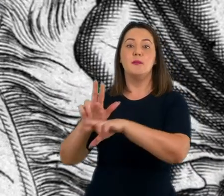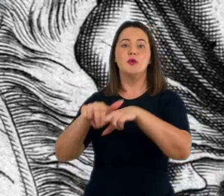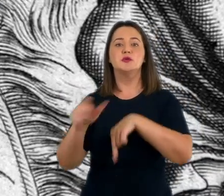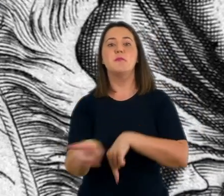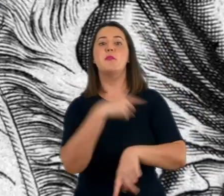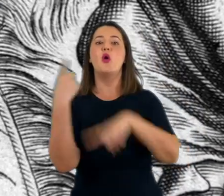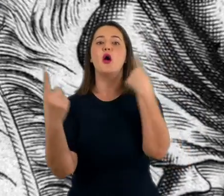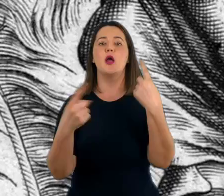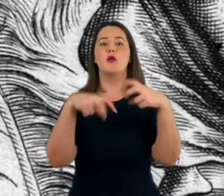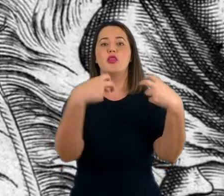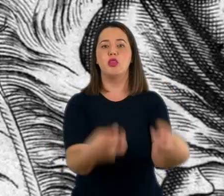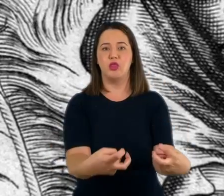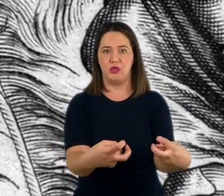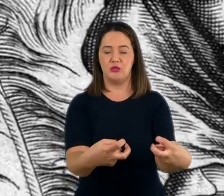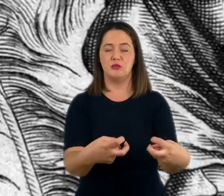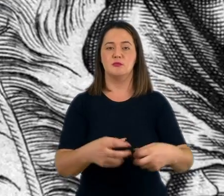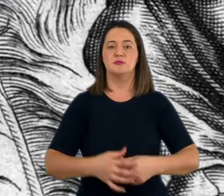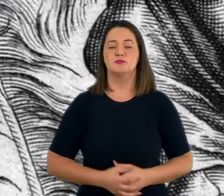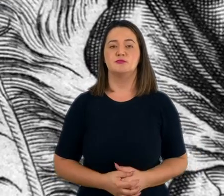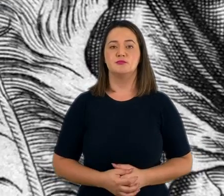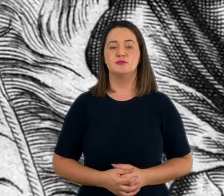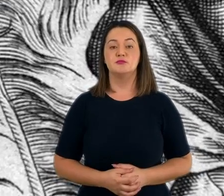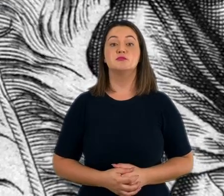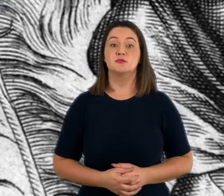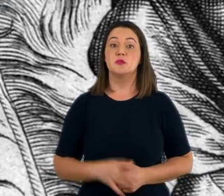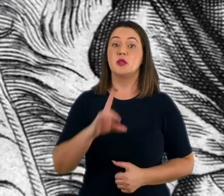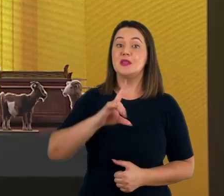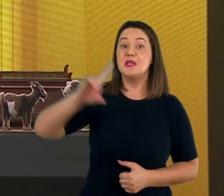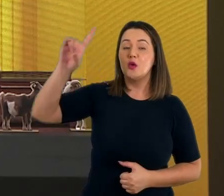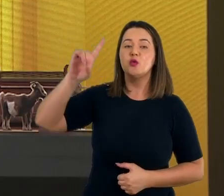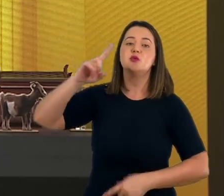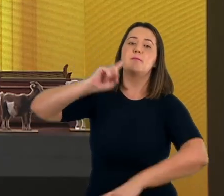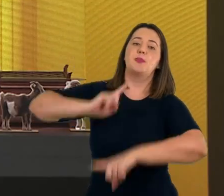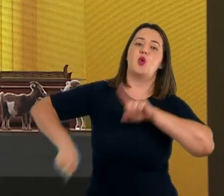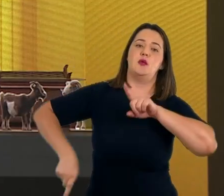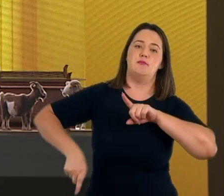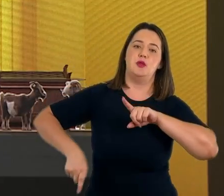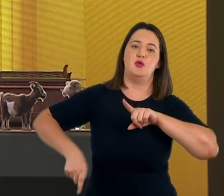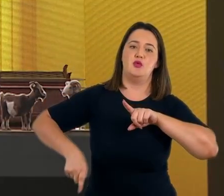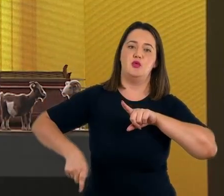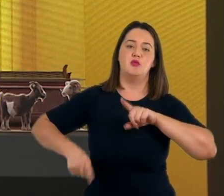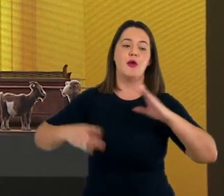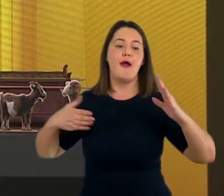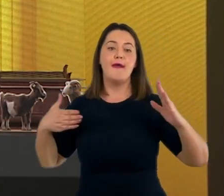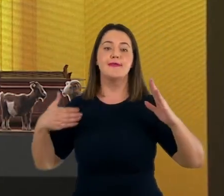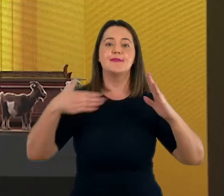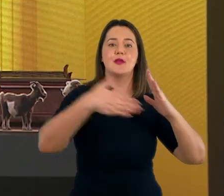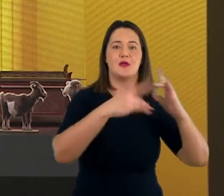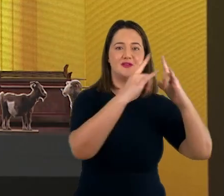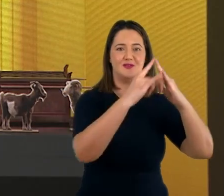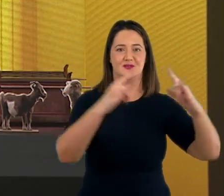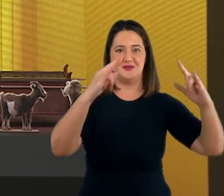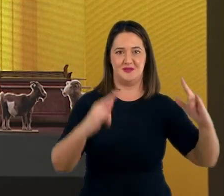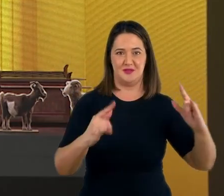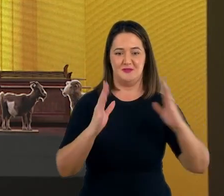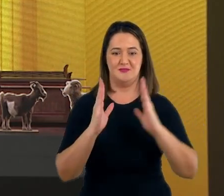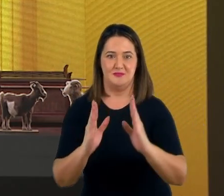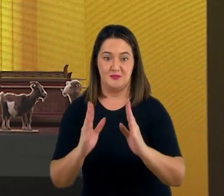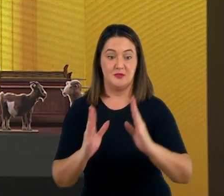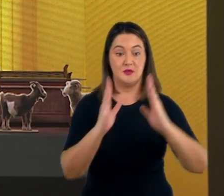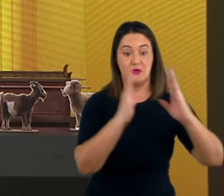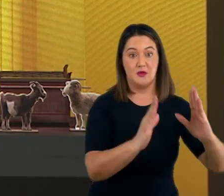inadequada. Você pode ler isso em Levítico capítulo 16, versículo 1. Deus, então, proibiu a entrada aqui no